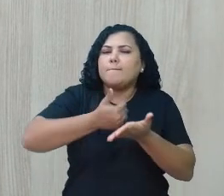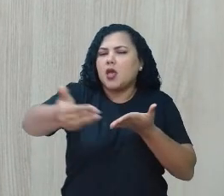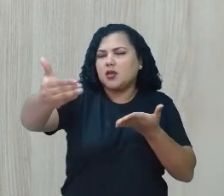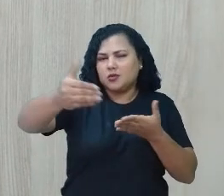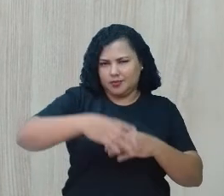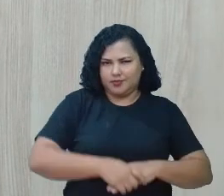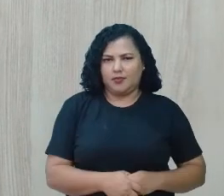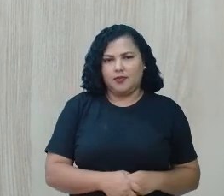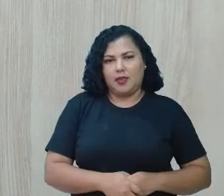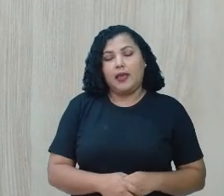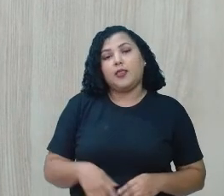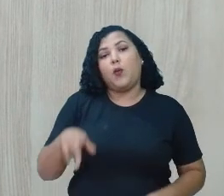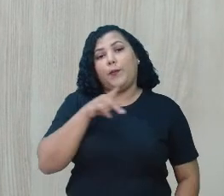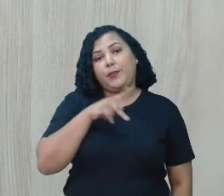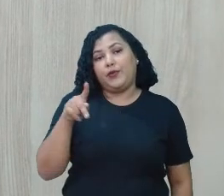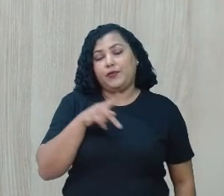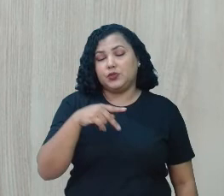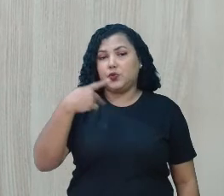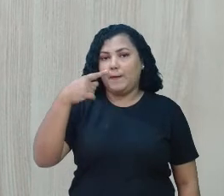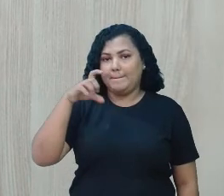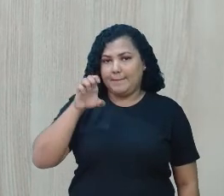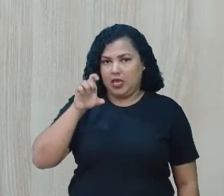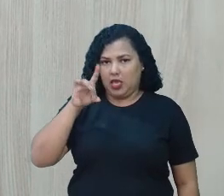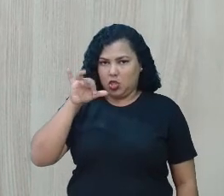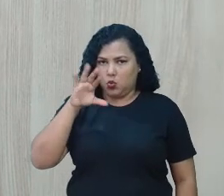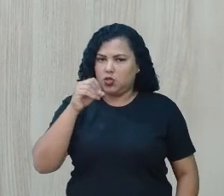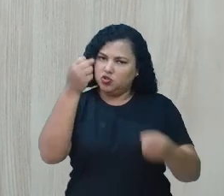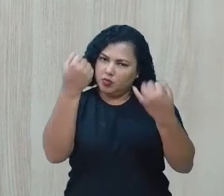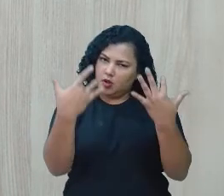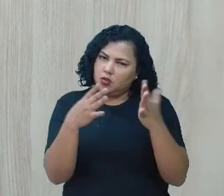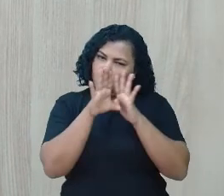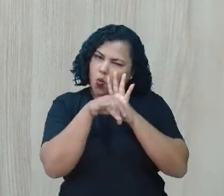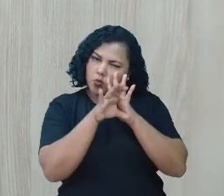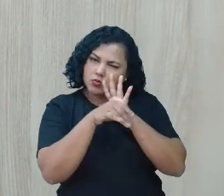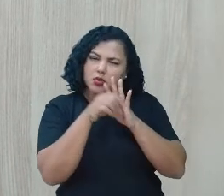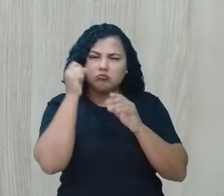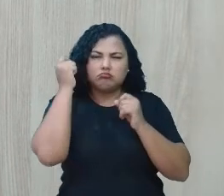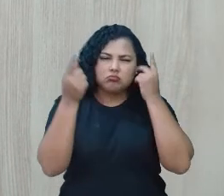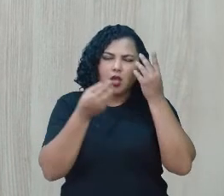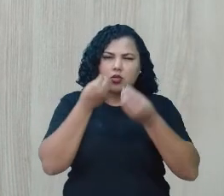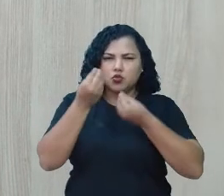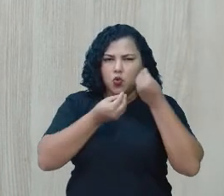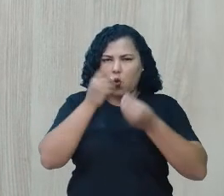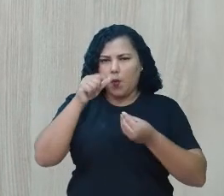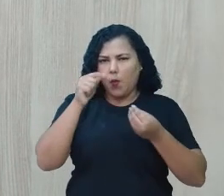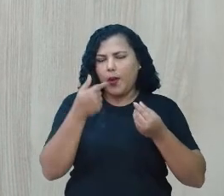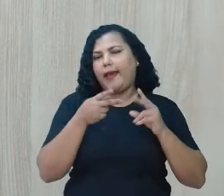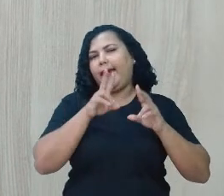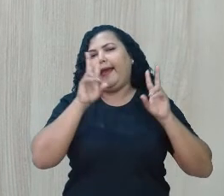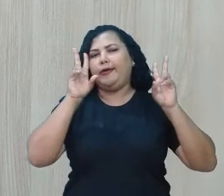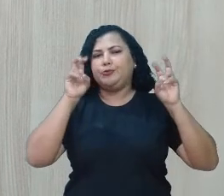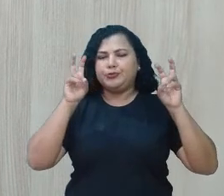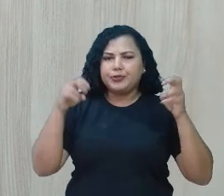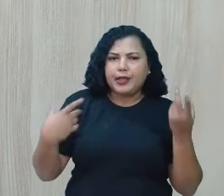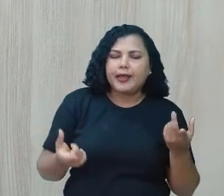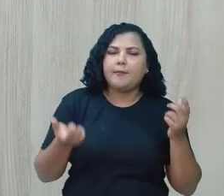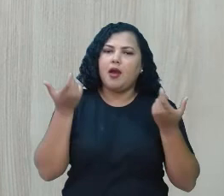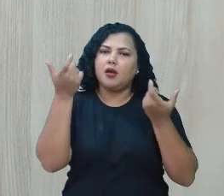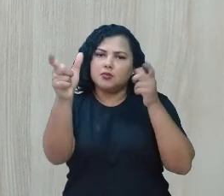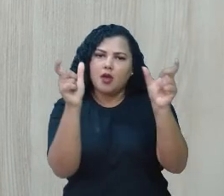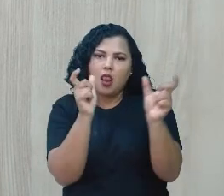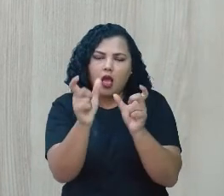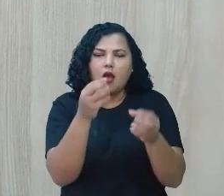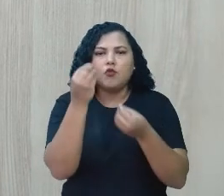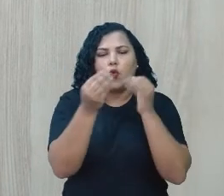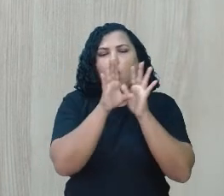né? Ou seja, o professor Pedro ele está trazendo aí a ideia inicial do conceito, né? o termo utilizado, quando esses